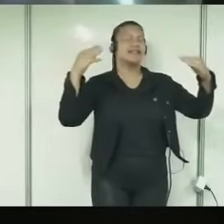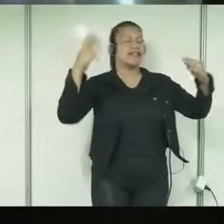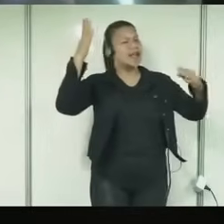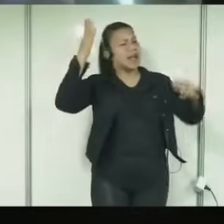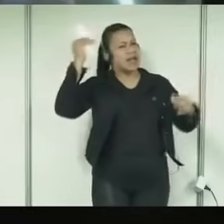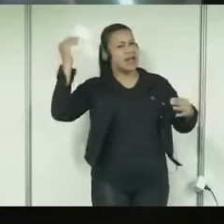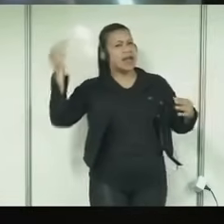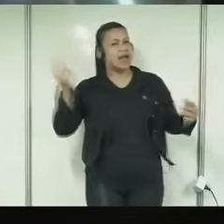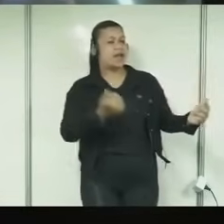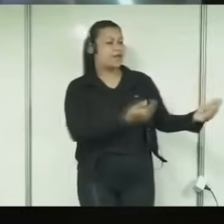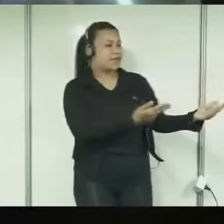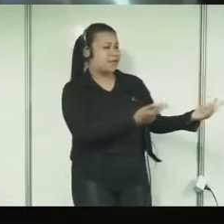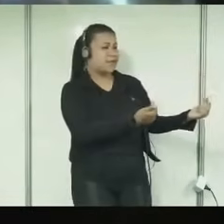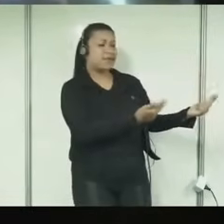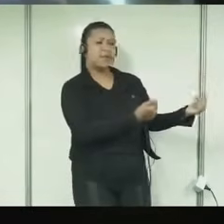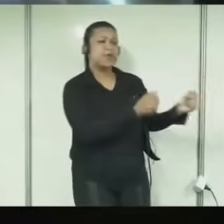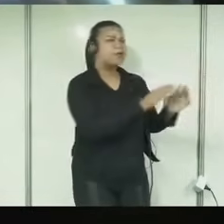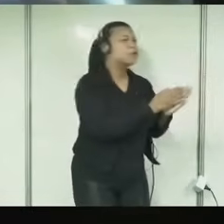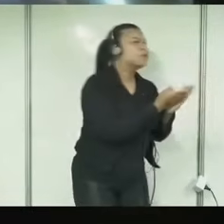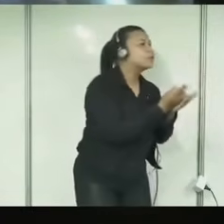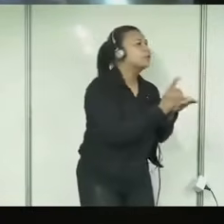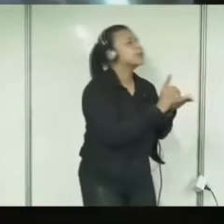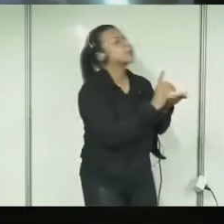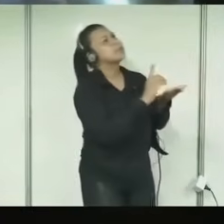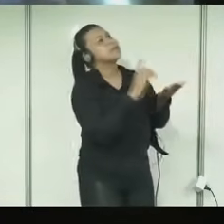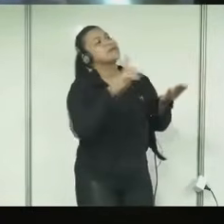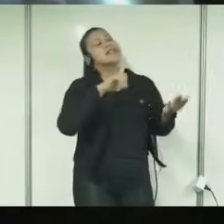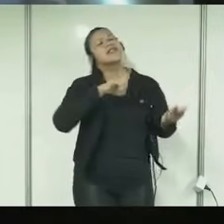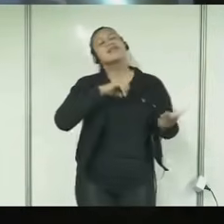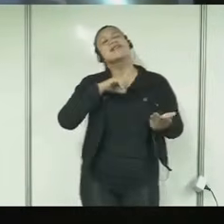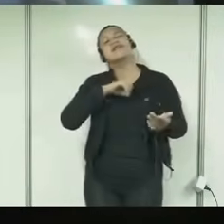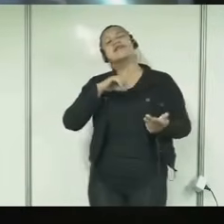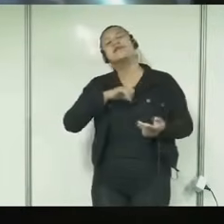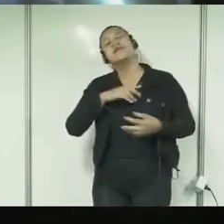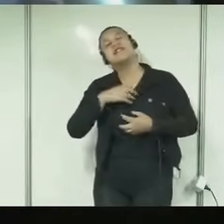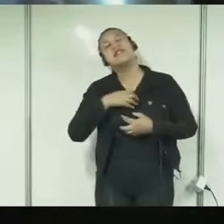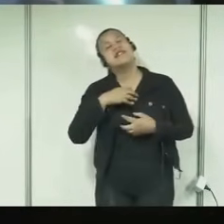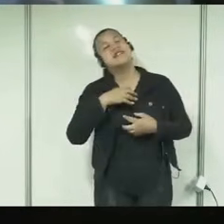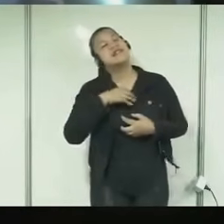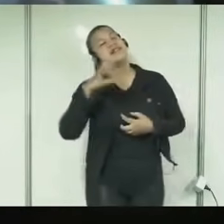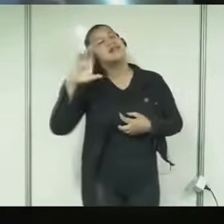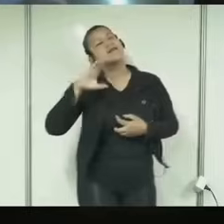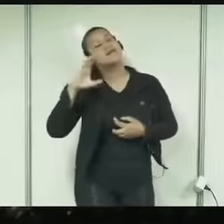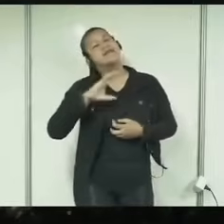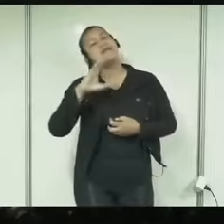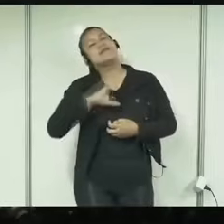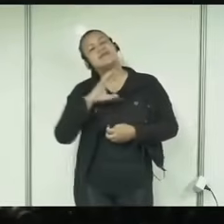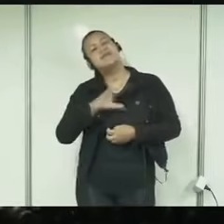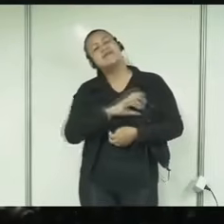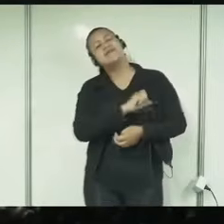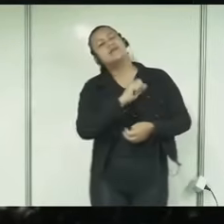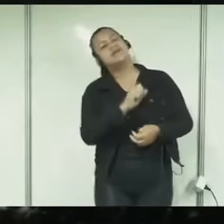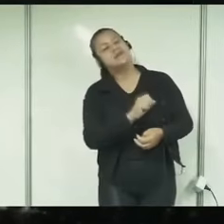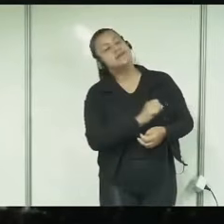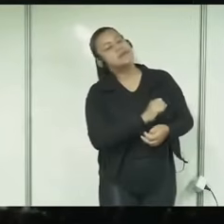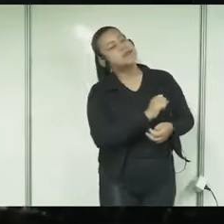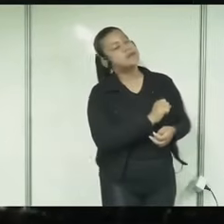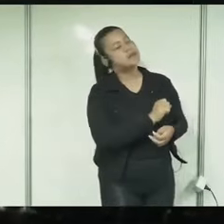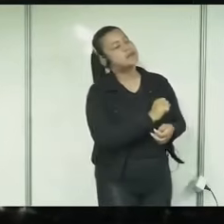jovem pregador que tinha tanto